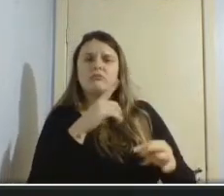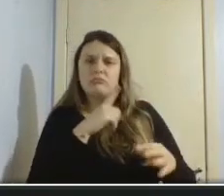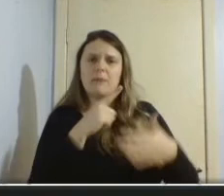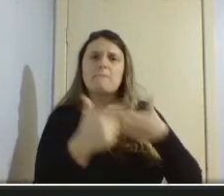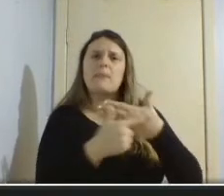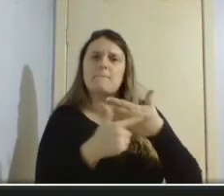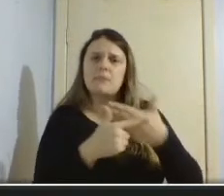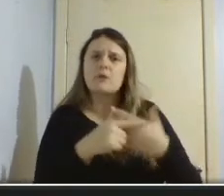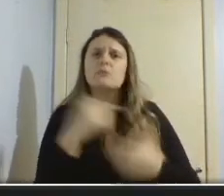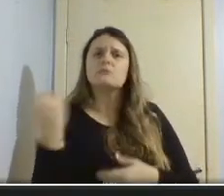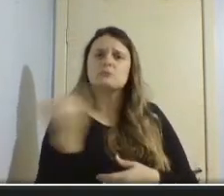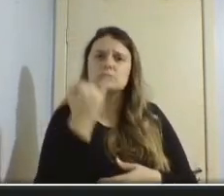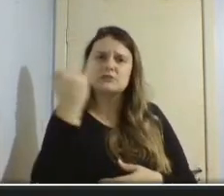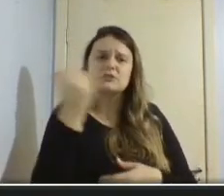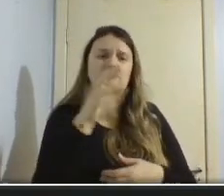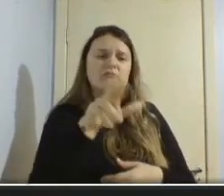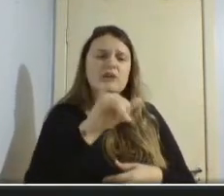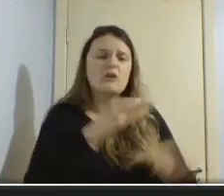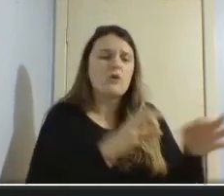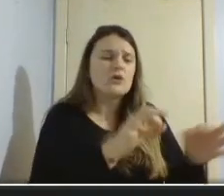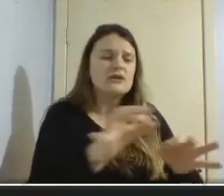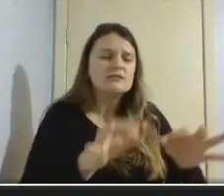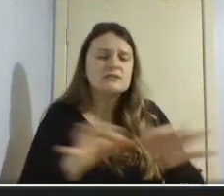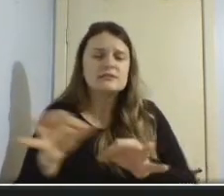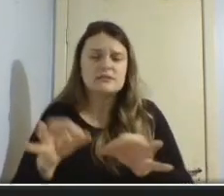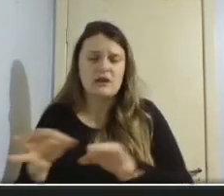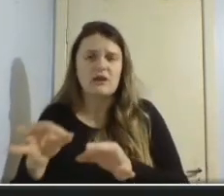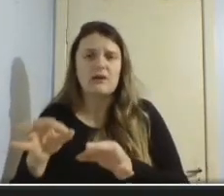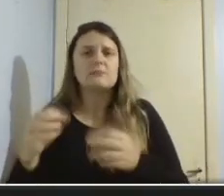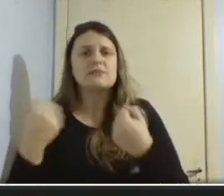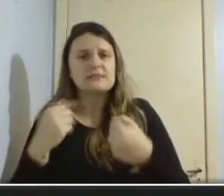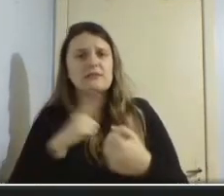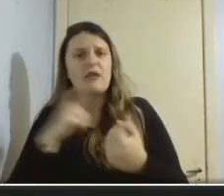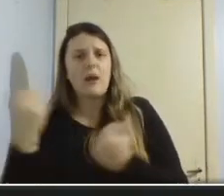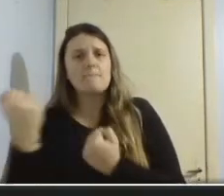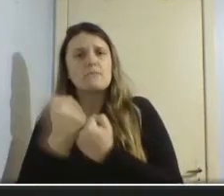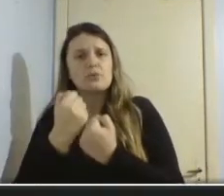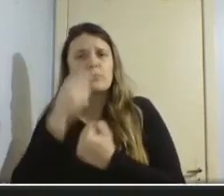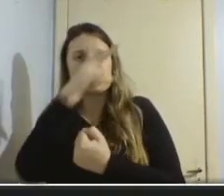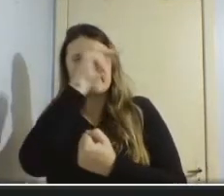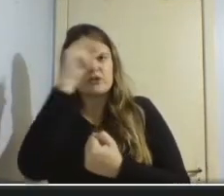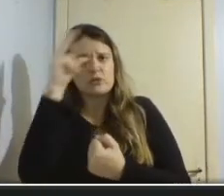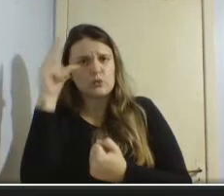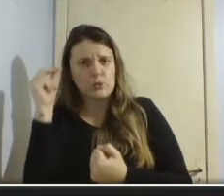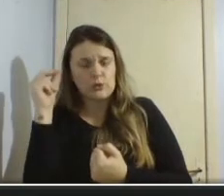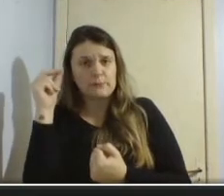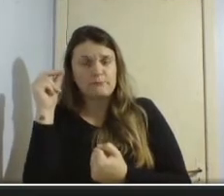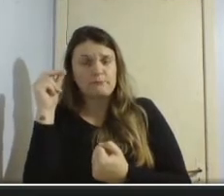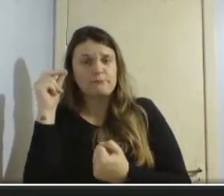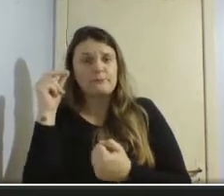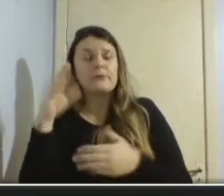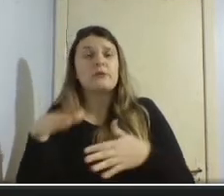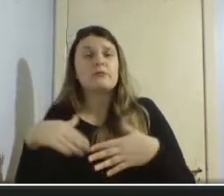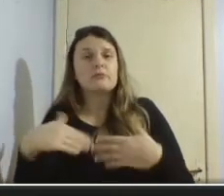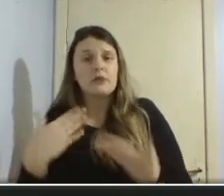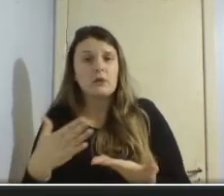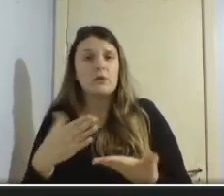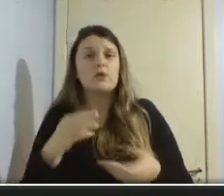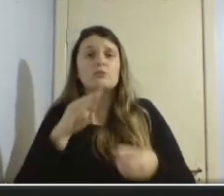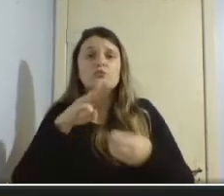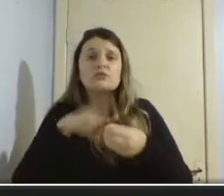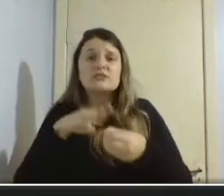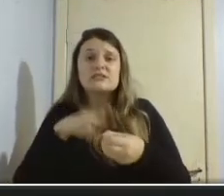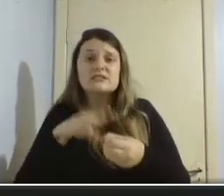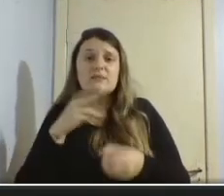atores numa governança municipal de atuação coletiva. Ou seja, é o município ditando a política